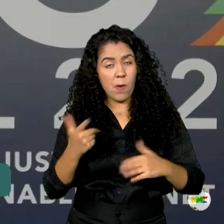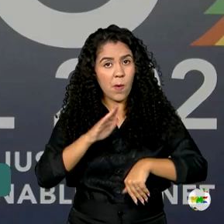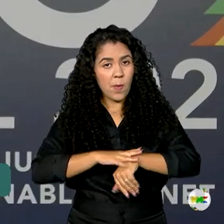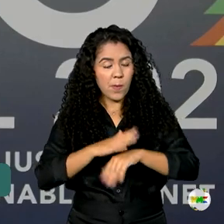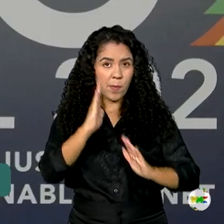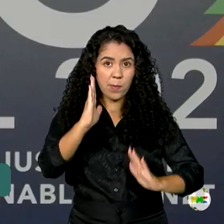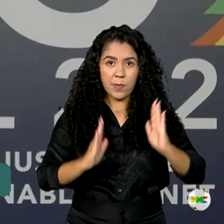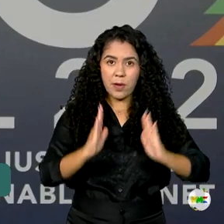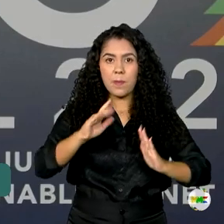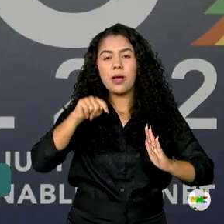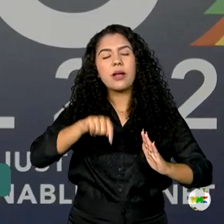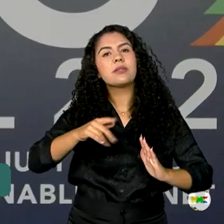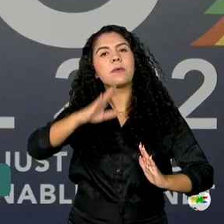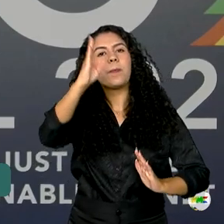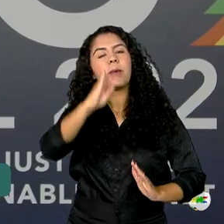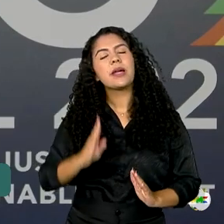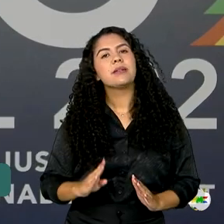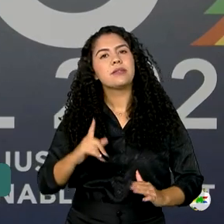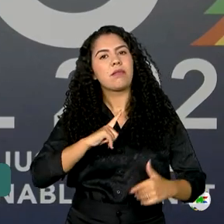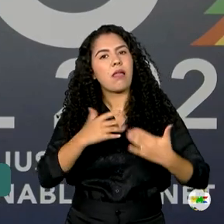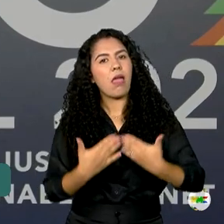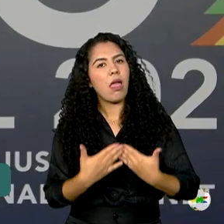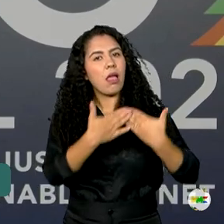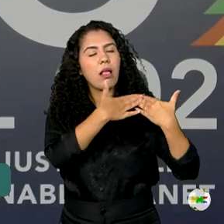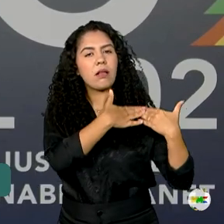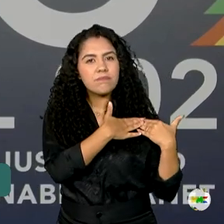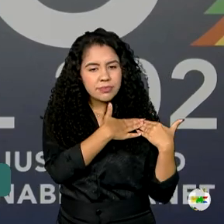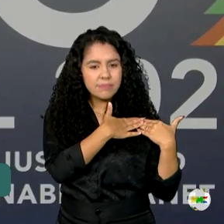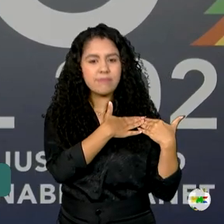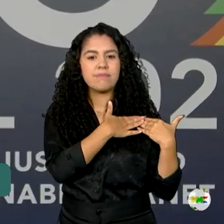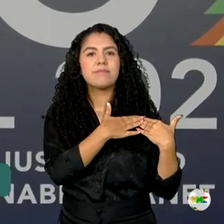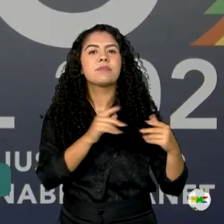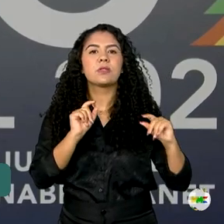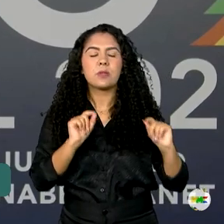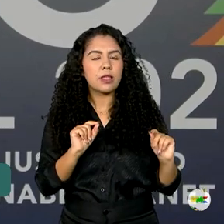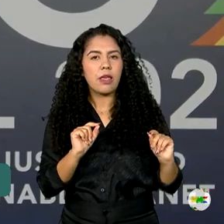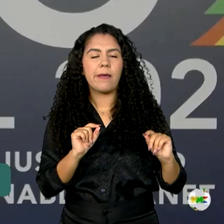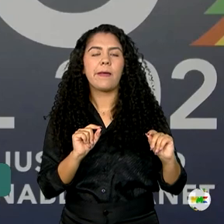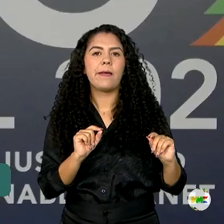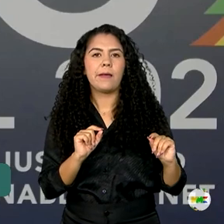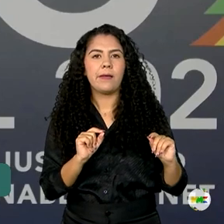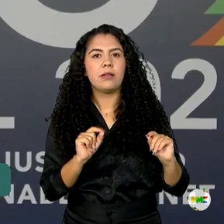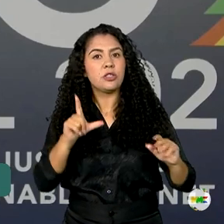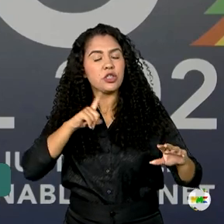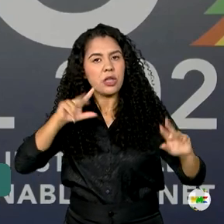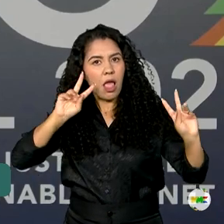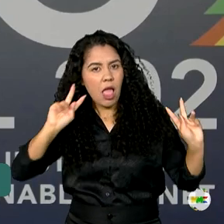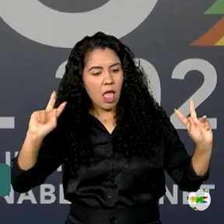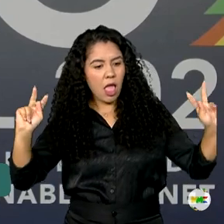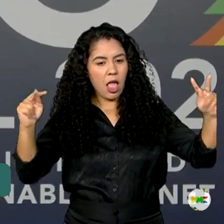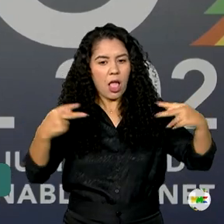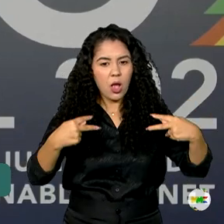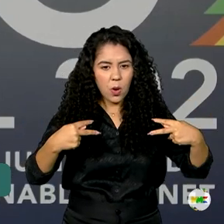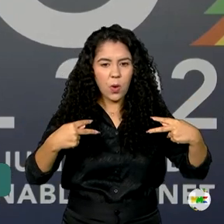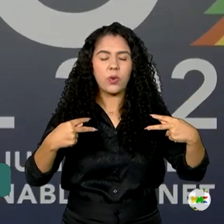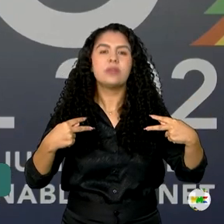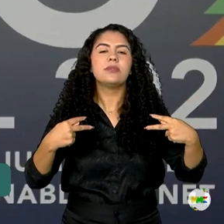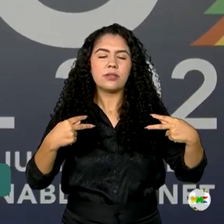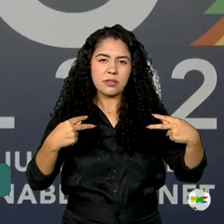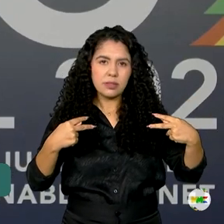Brasil Recebe um gesto de reconhecimento